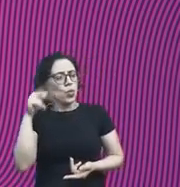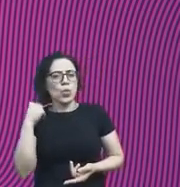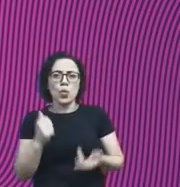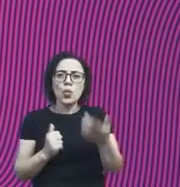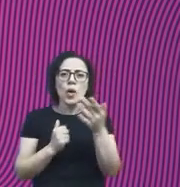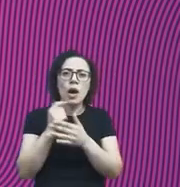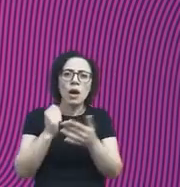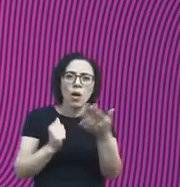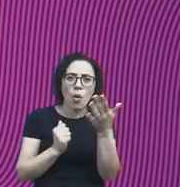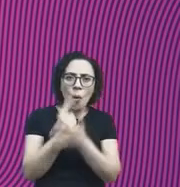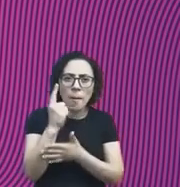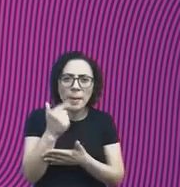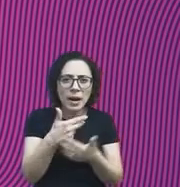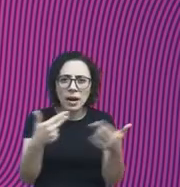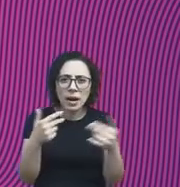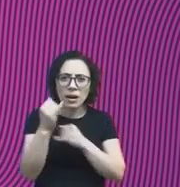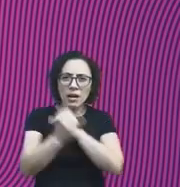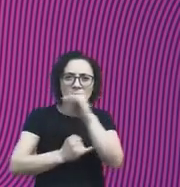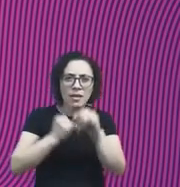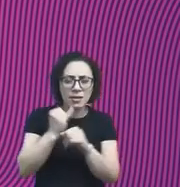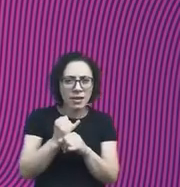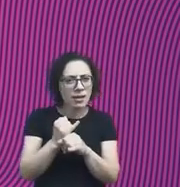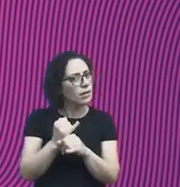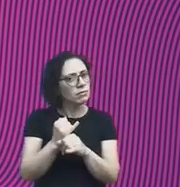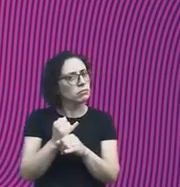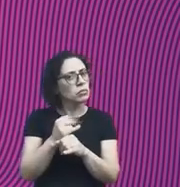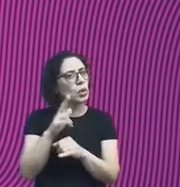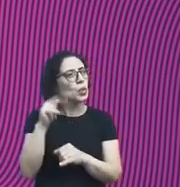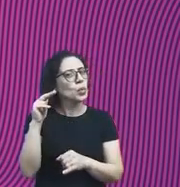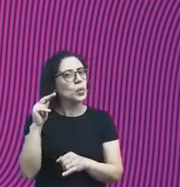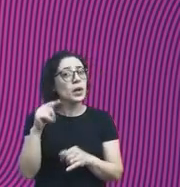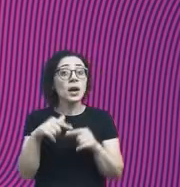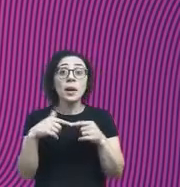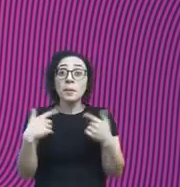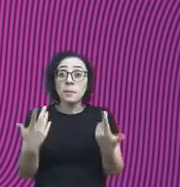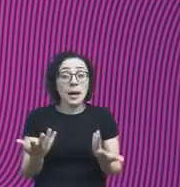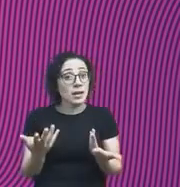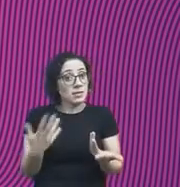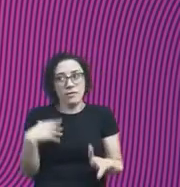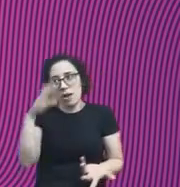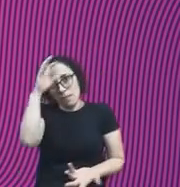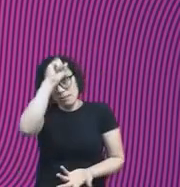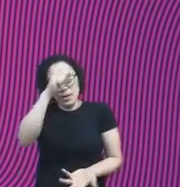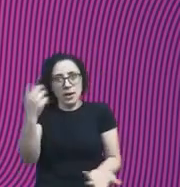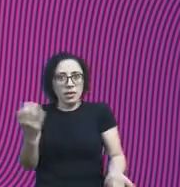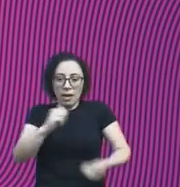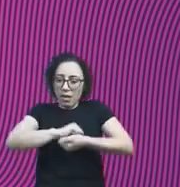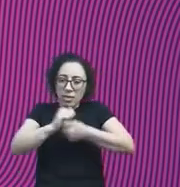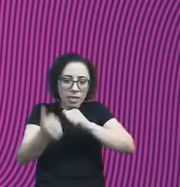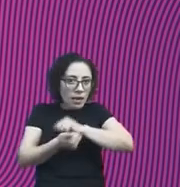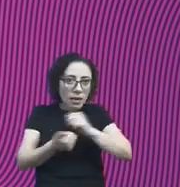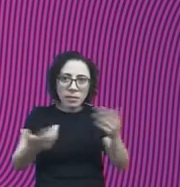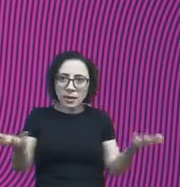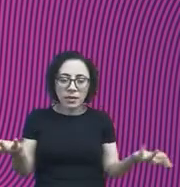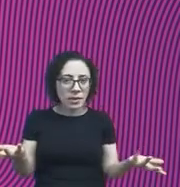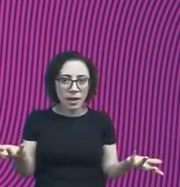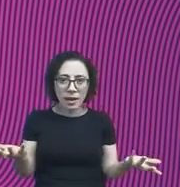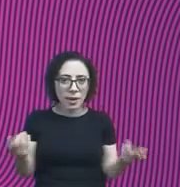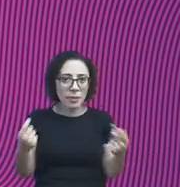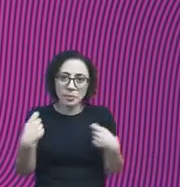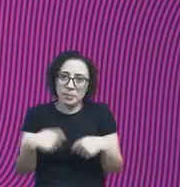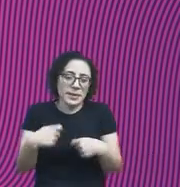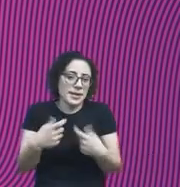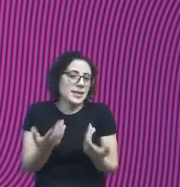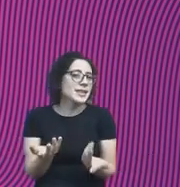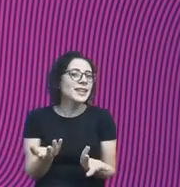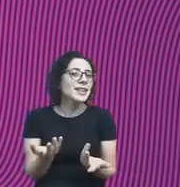forma vão aprender a cuidar da sua saúde. Vão ter elementos, vão ter apoio, seja do Estado,